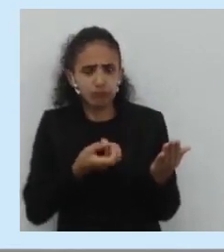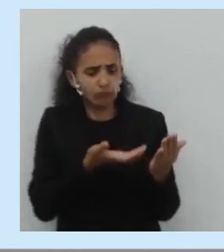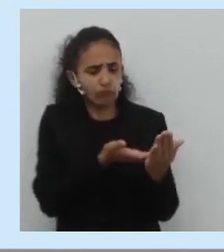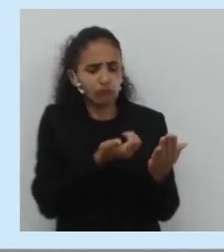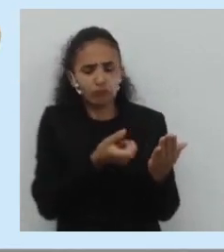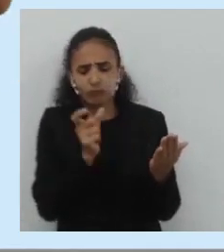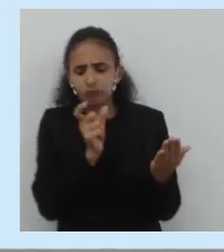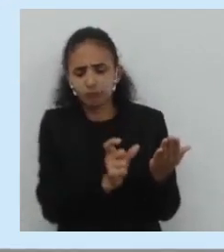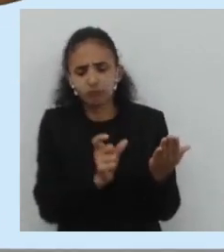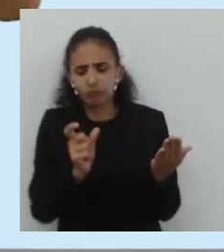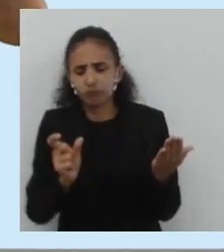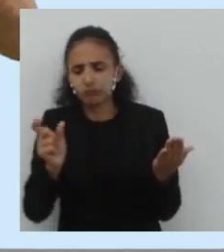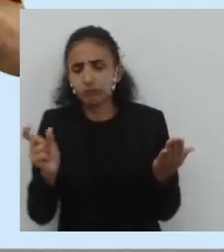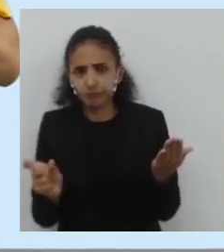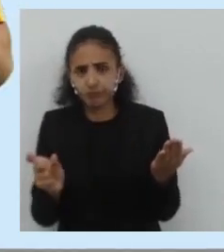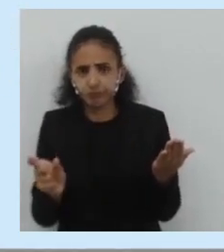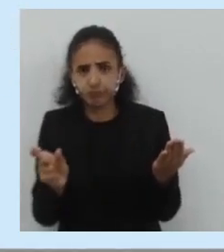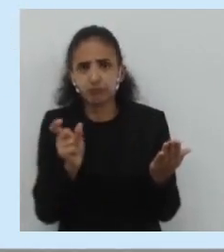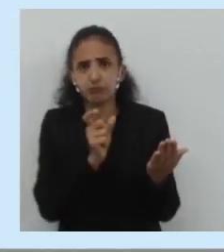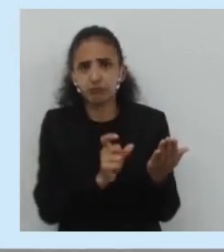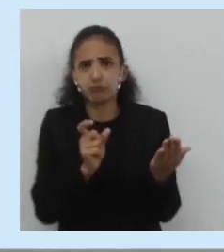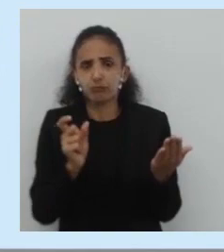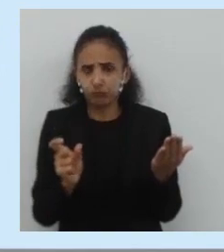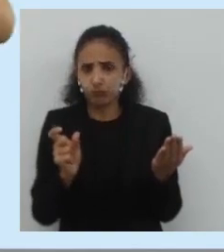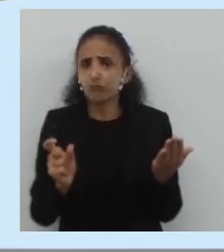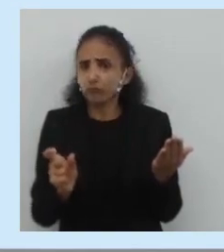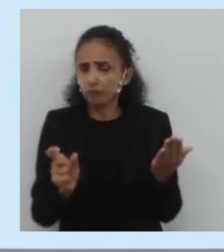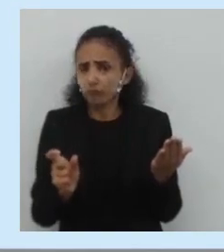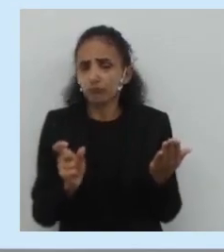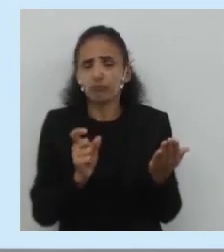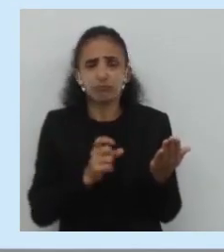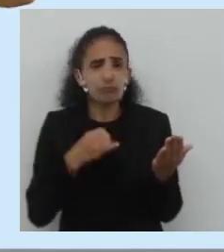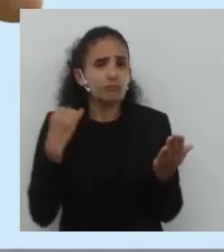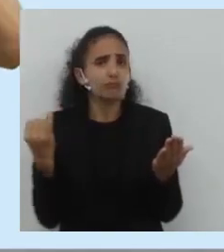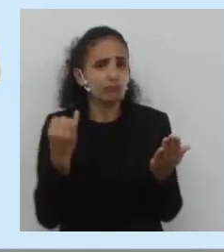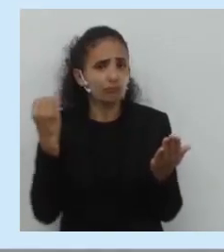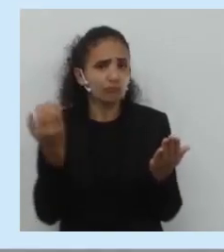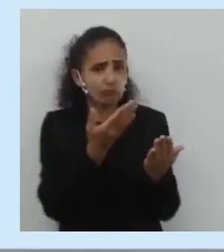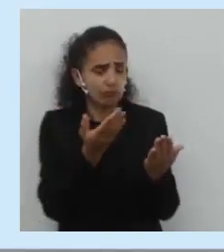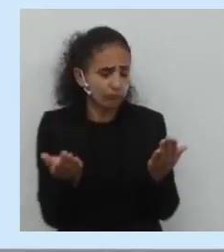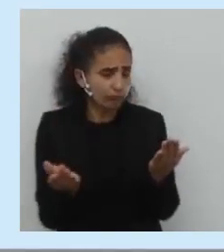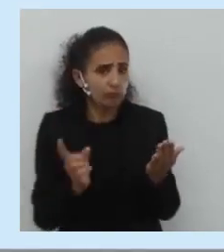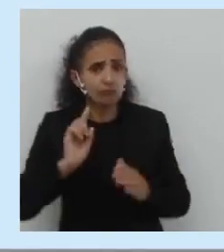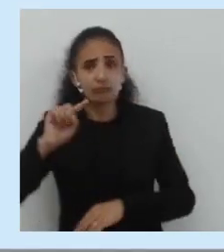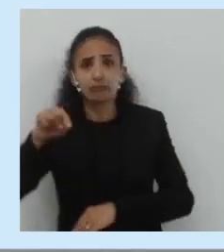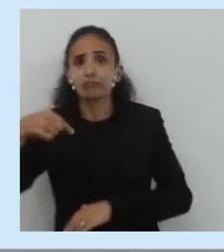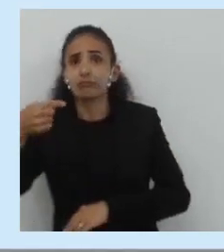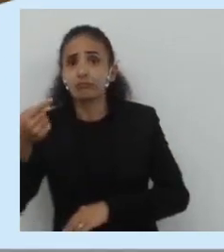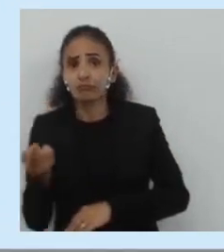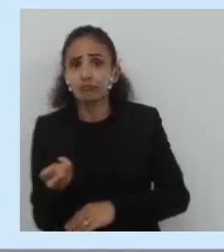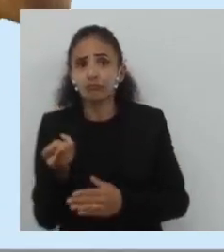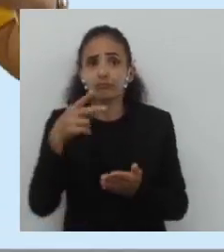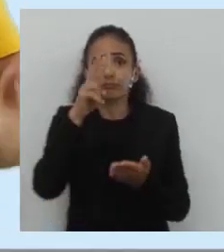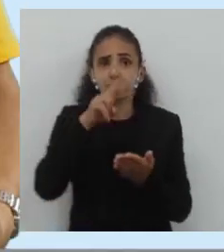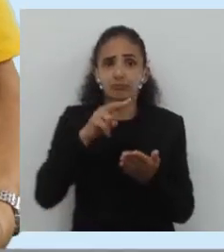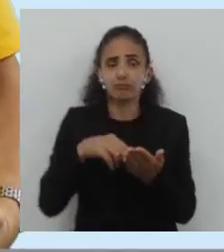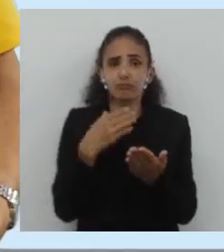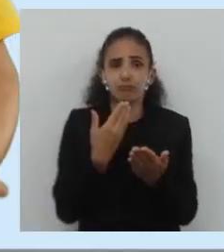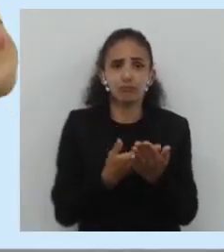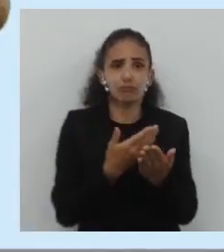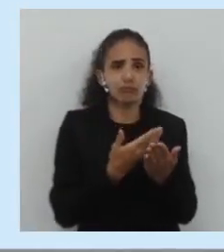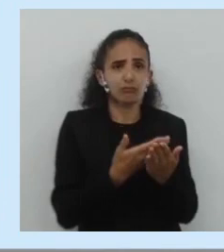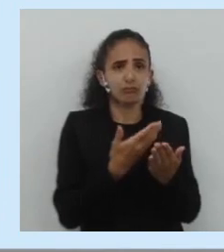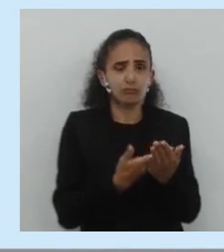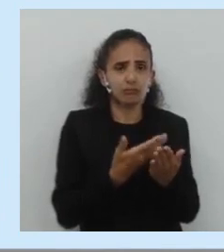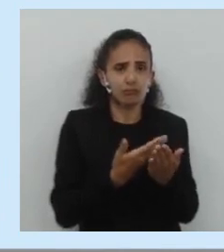principais, aquelas palavras norteadoras. Certo? Então, isso é uma tomada de nota para depois recompor seu texto